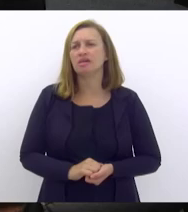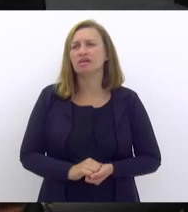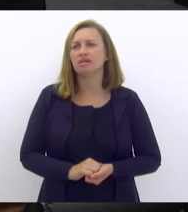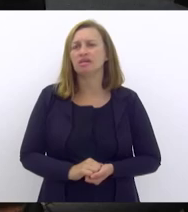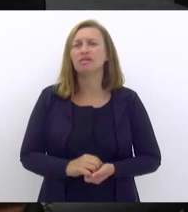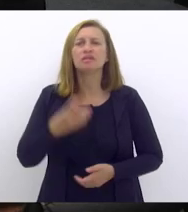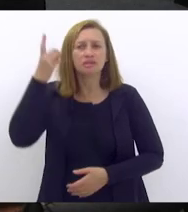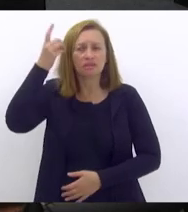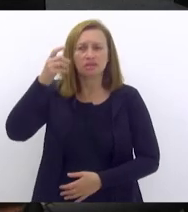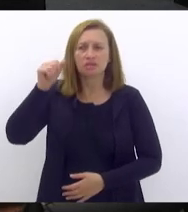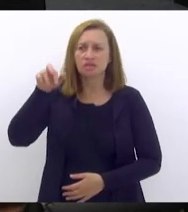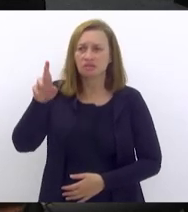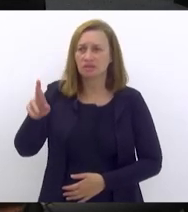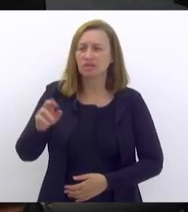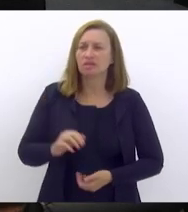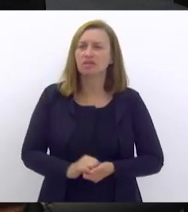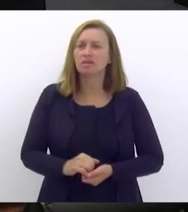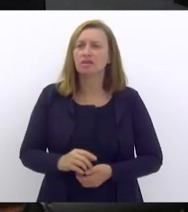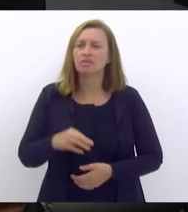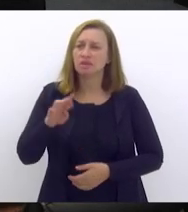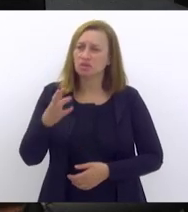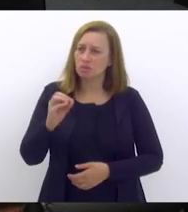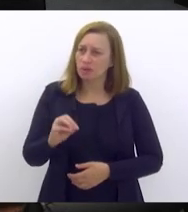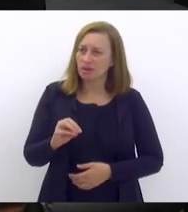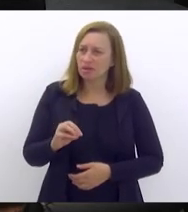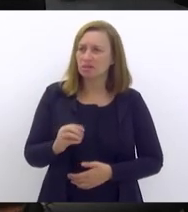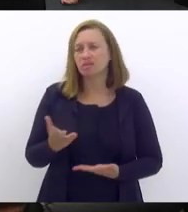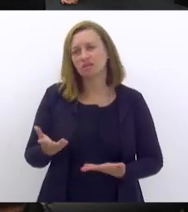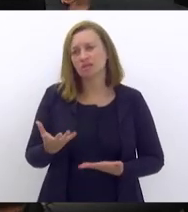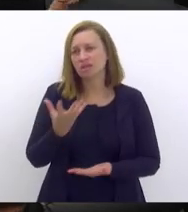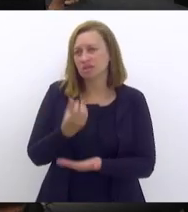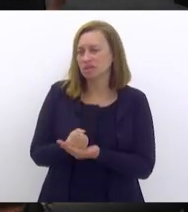Deputado Rosenberg Reis, por favor. Nossa, Roberto, resista a